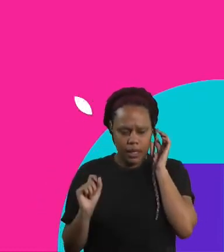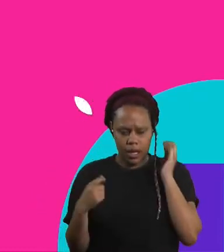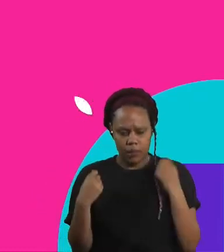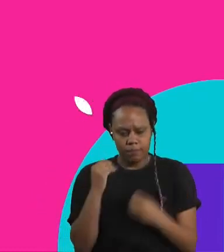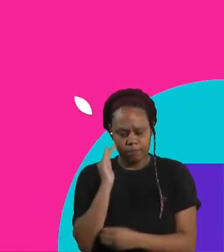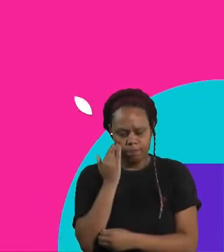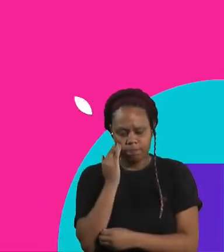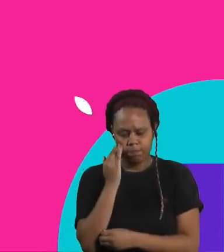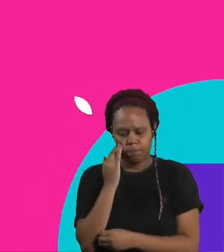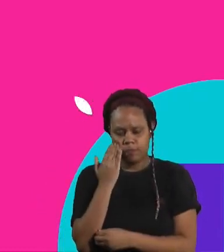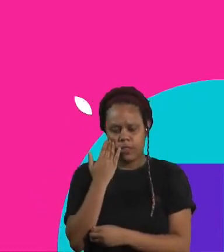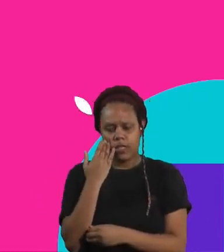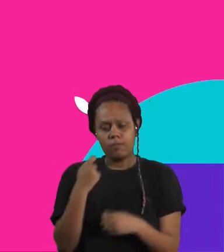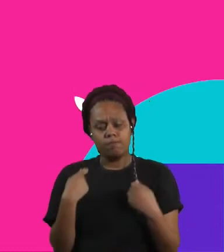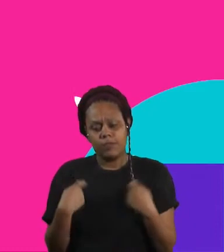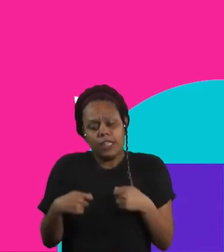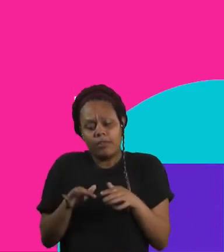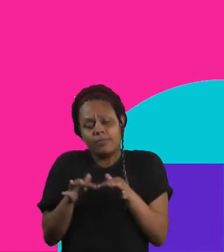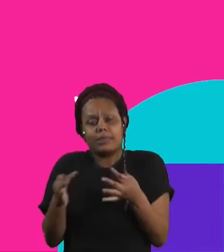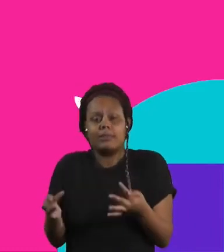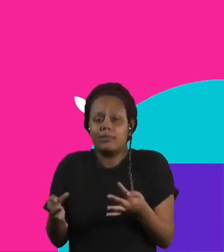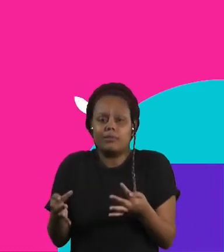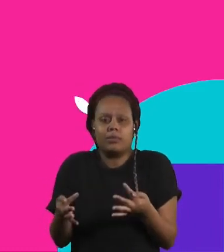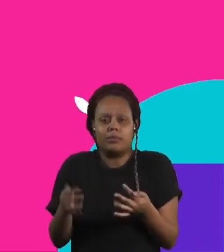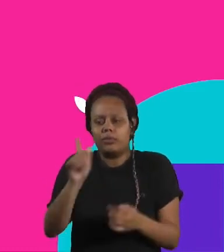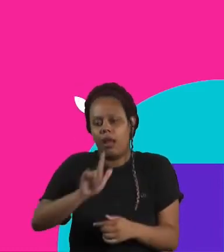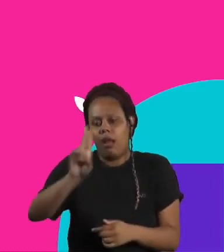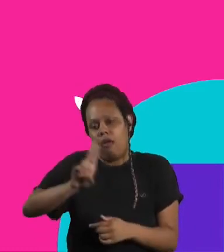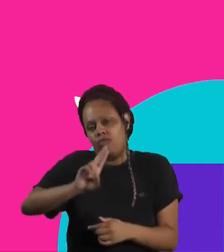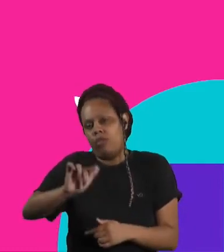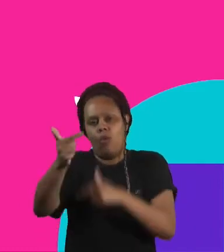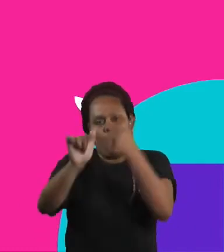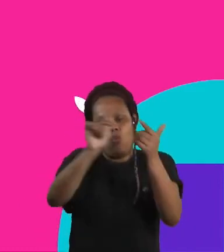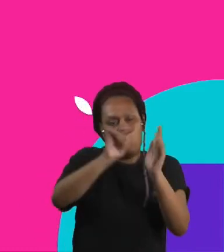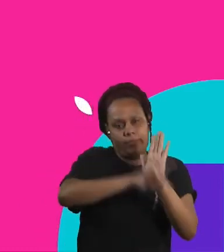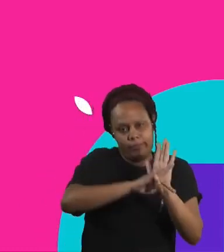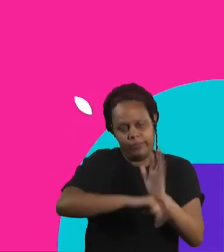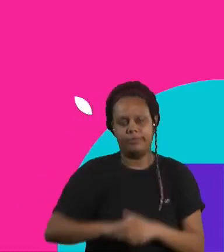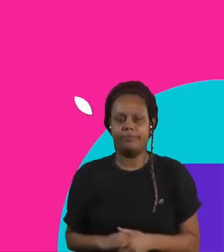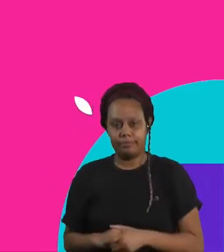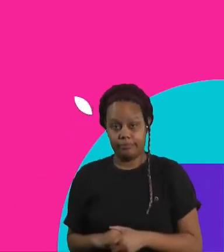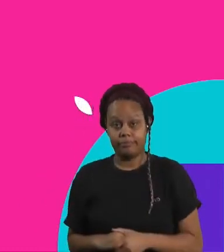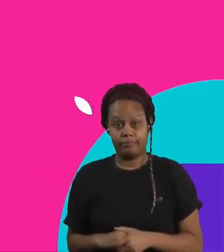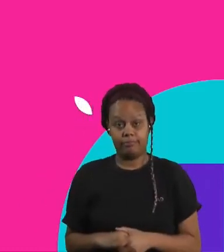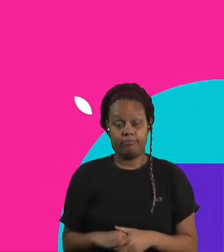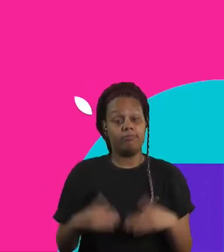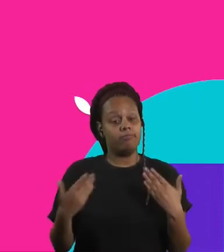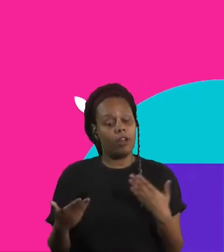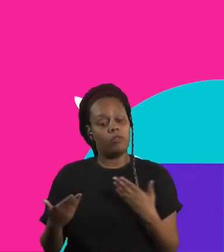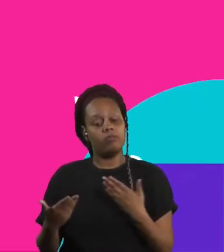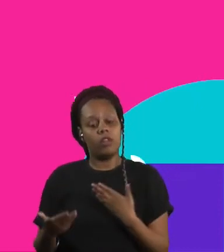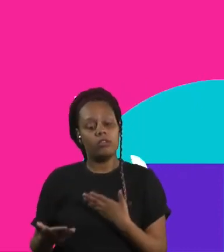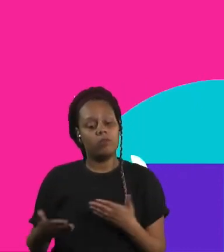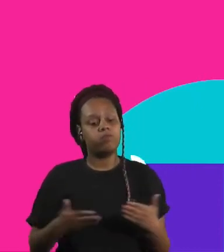enfim, aplicar para outros projetos. E aí, a gente, então, nessa jornada,